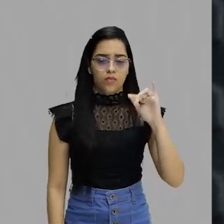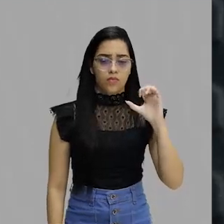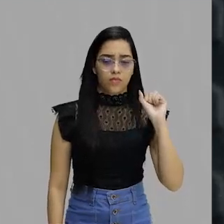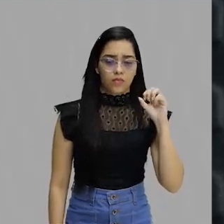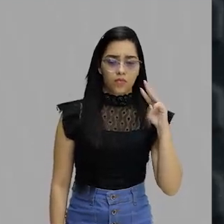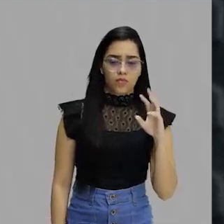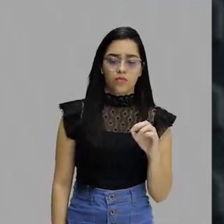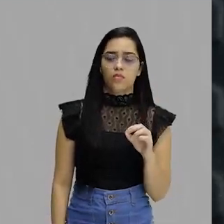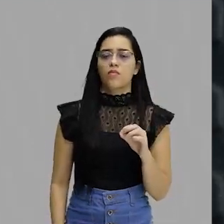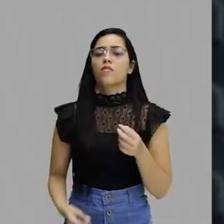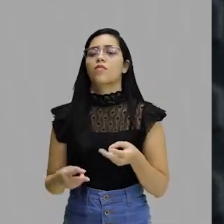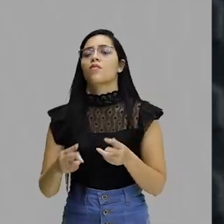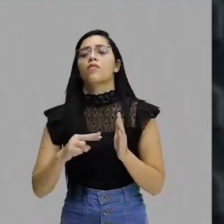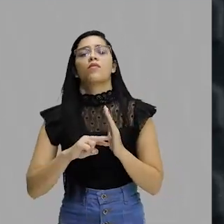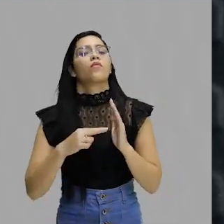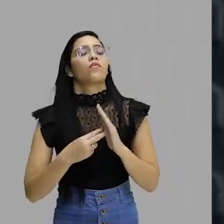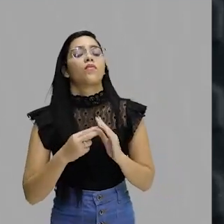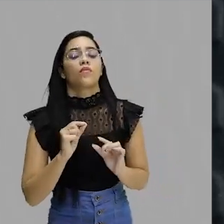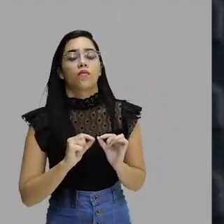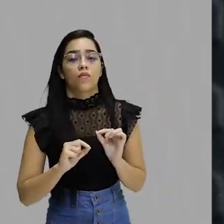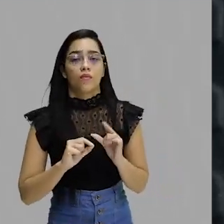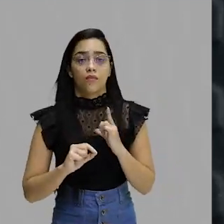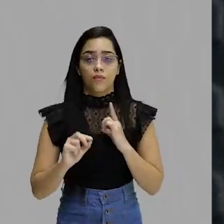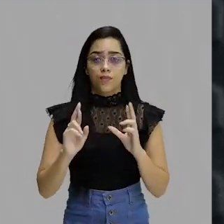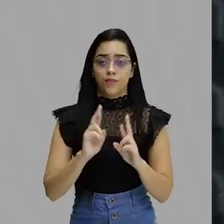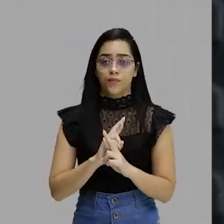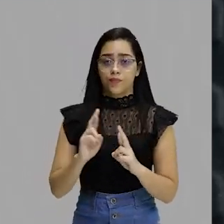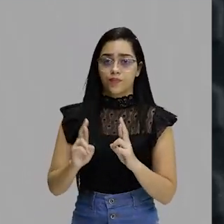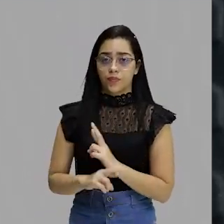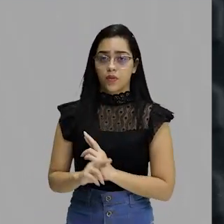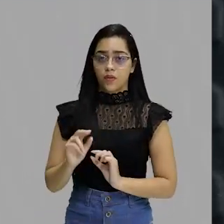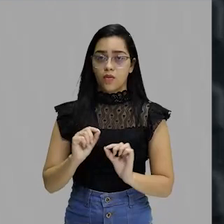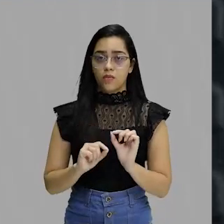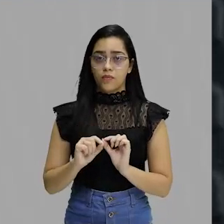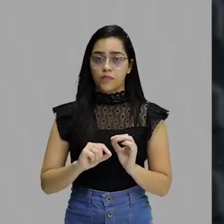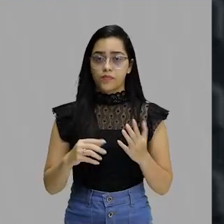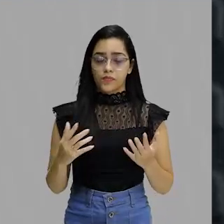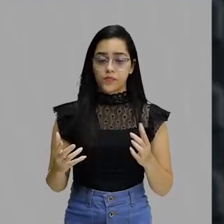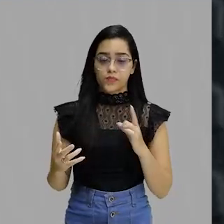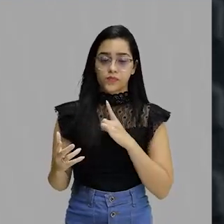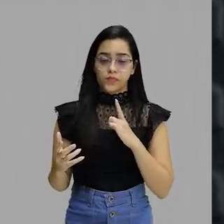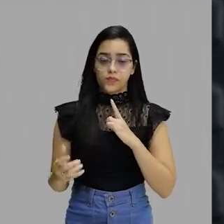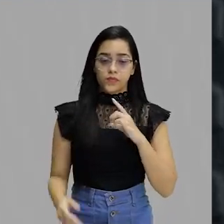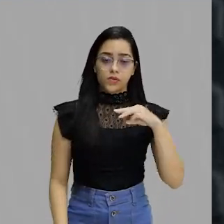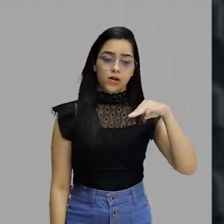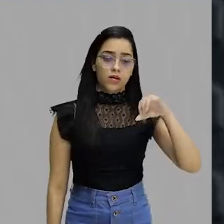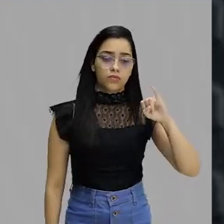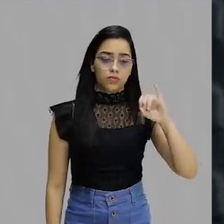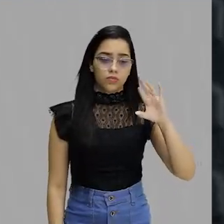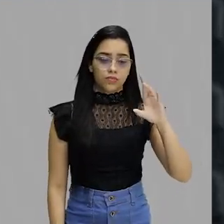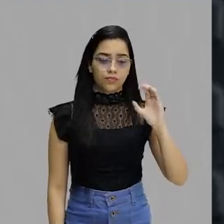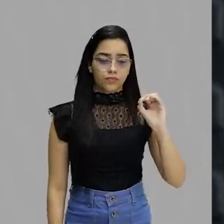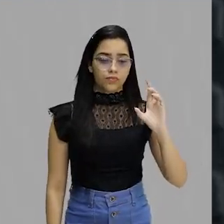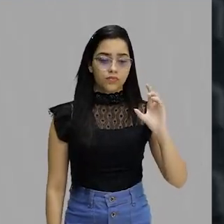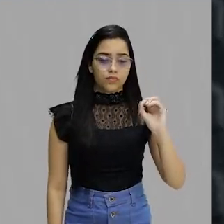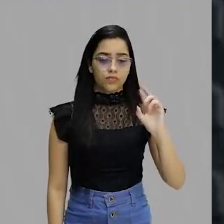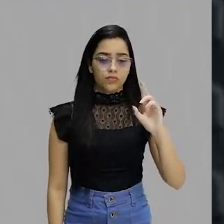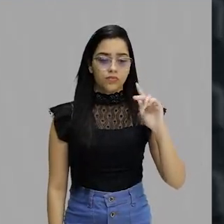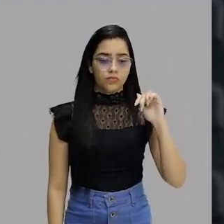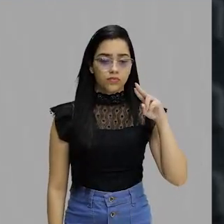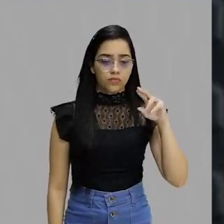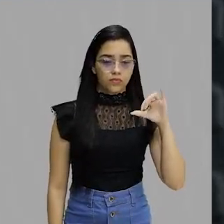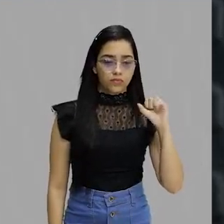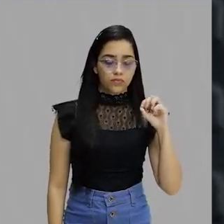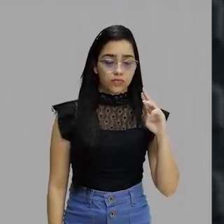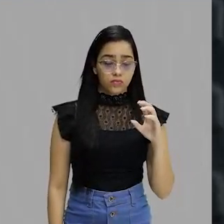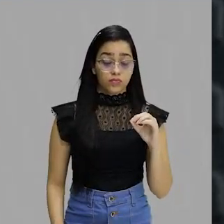mutualismo. Ou seja, mutualismo, ele está dizendo que é a relação que há entre os micro-organismos que formam o líquen.